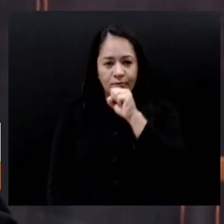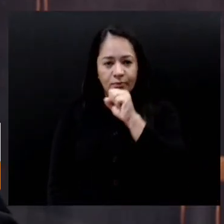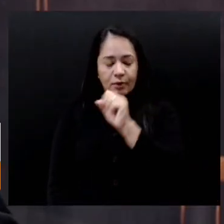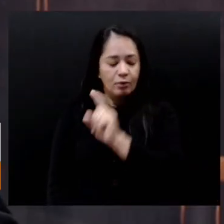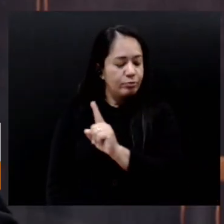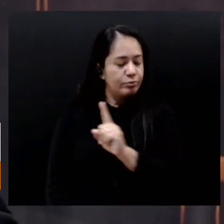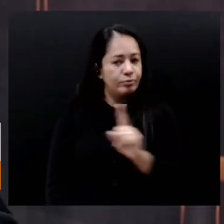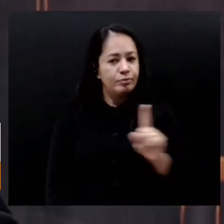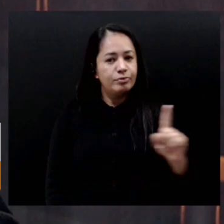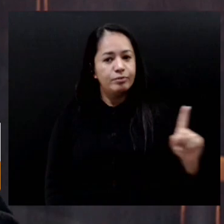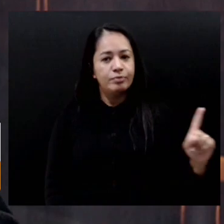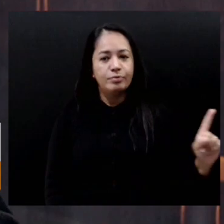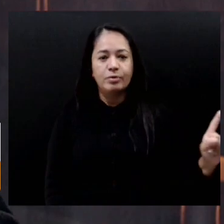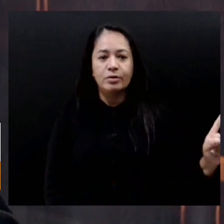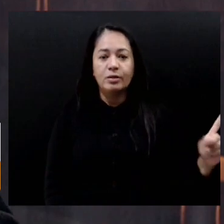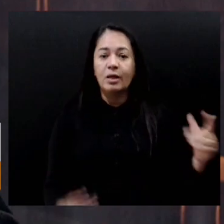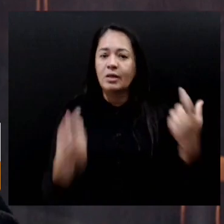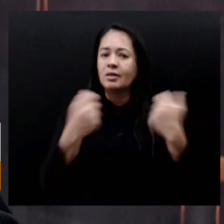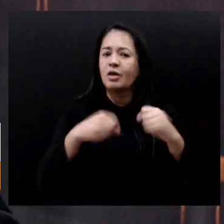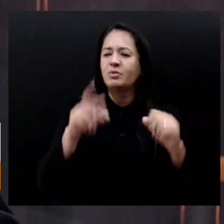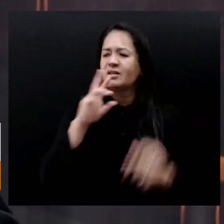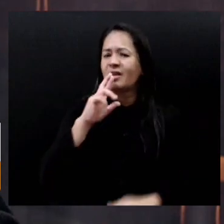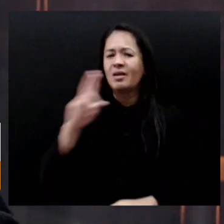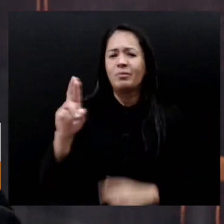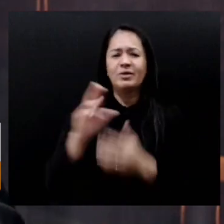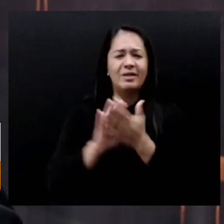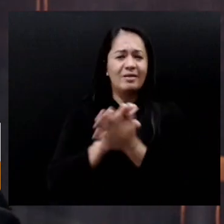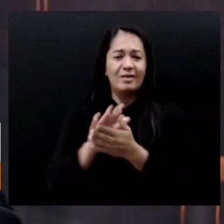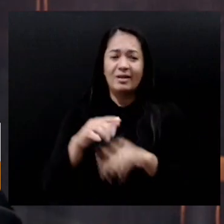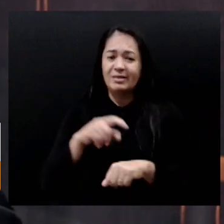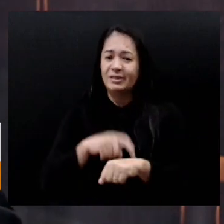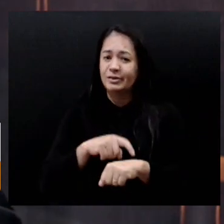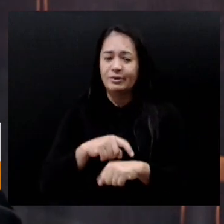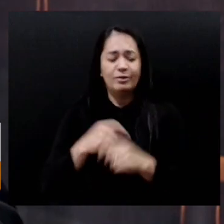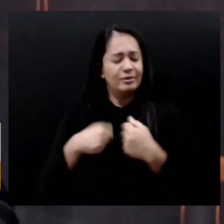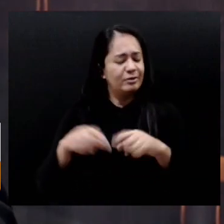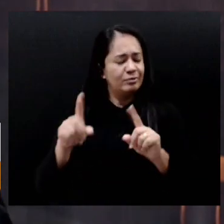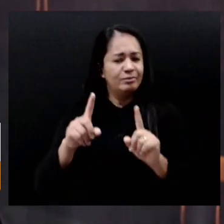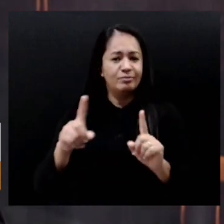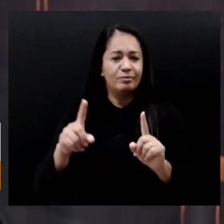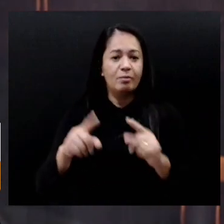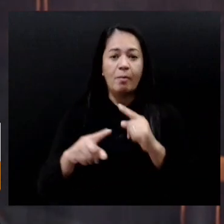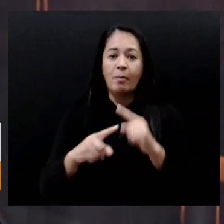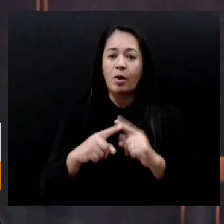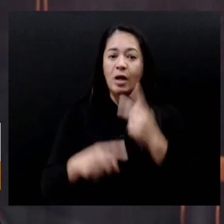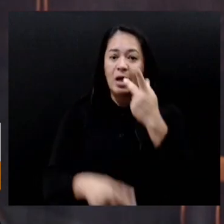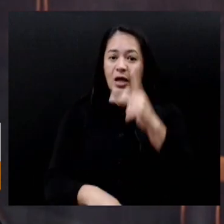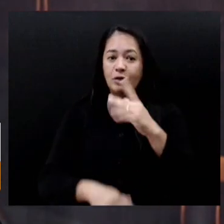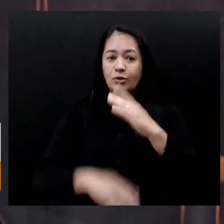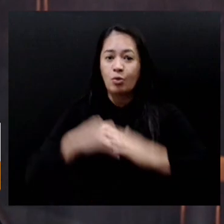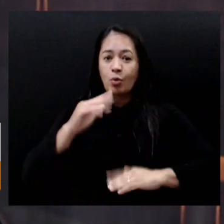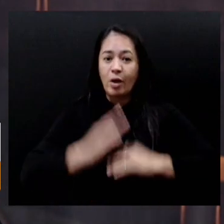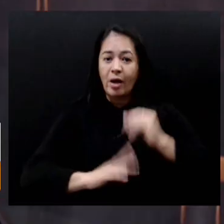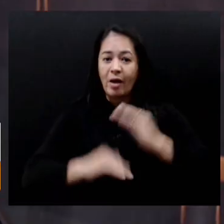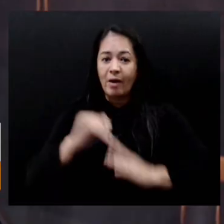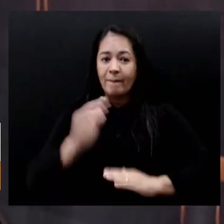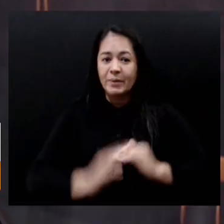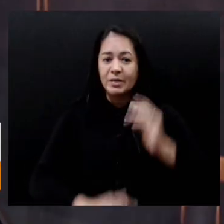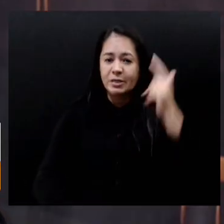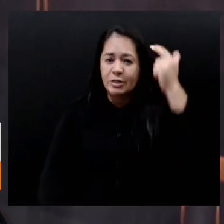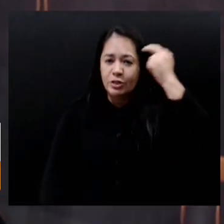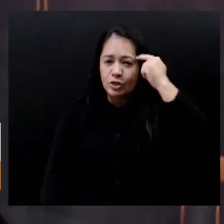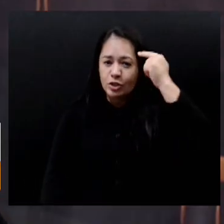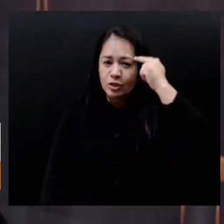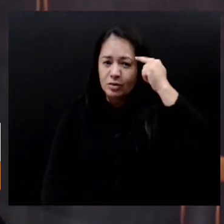não precisa responder nada na hora nem no momento, porque a tua habilidade de raciocinar em cima daquele